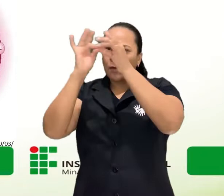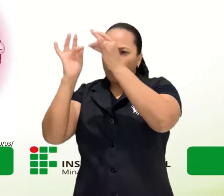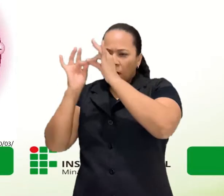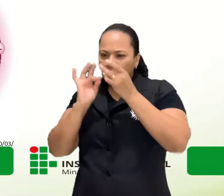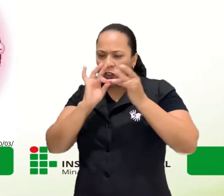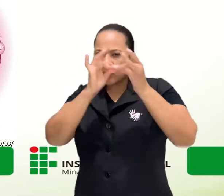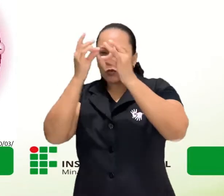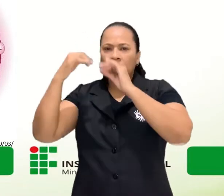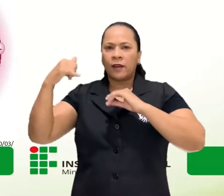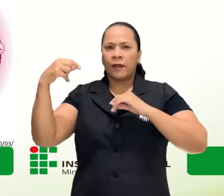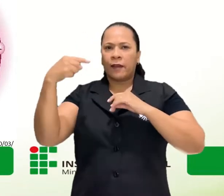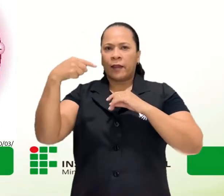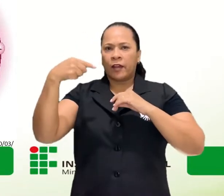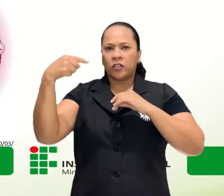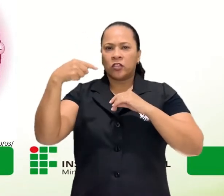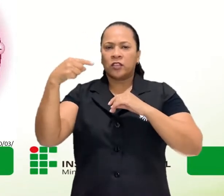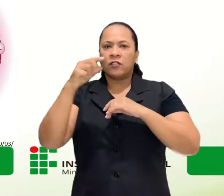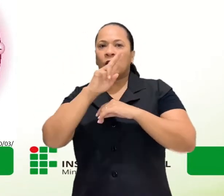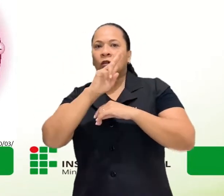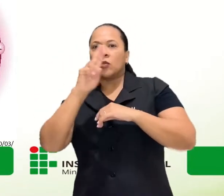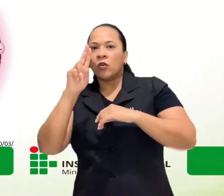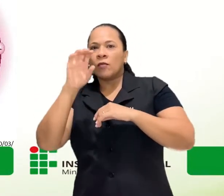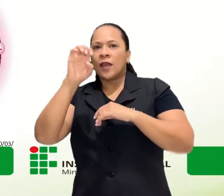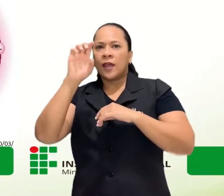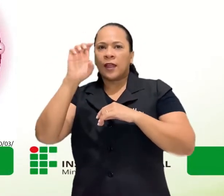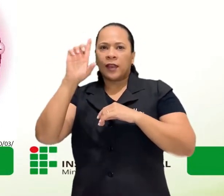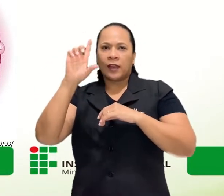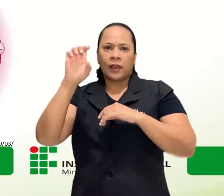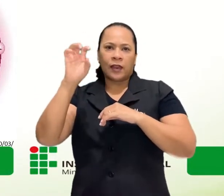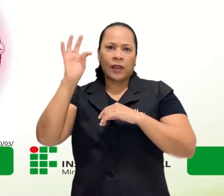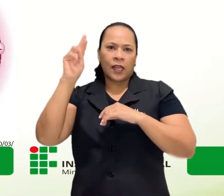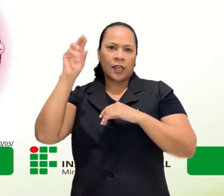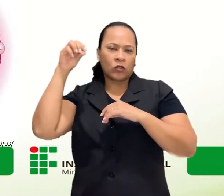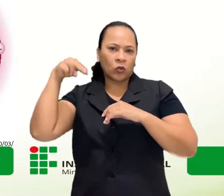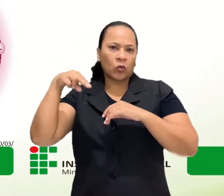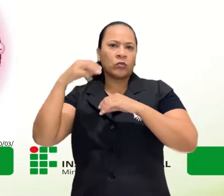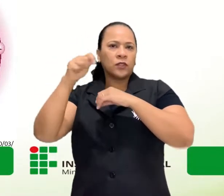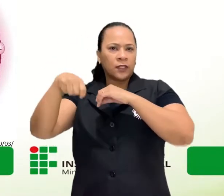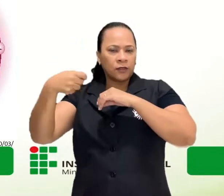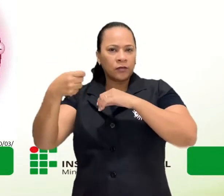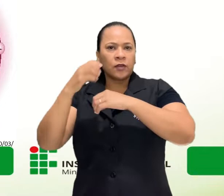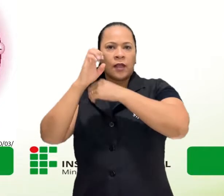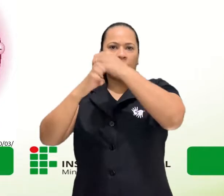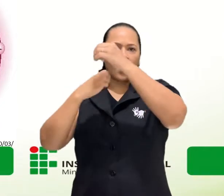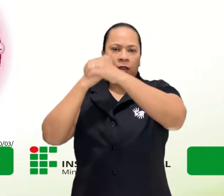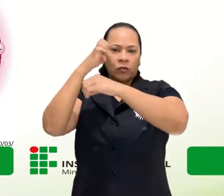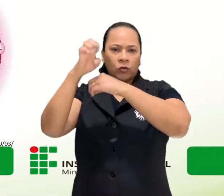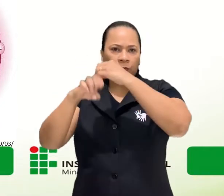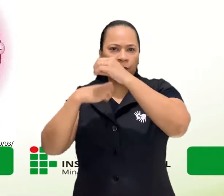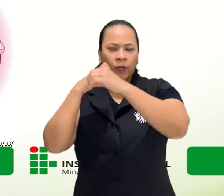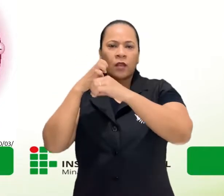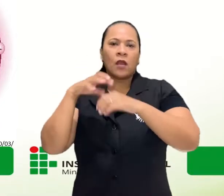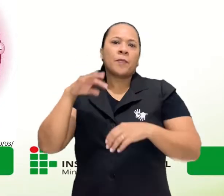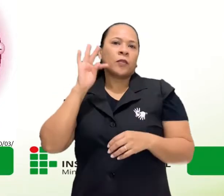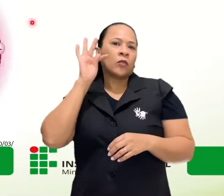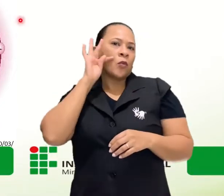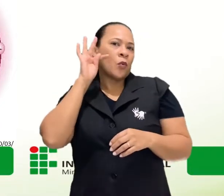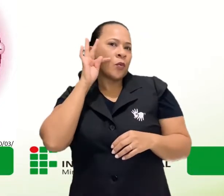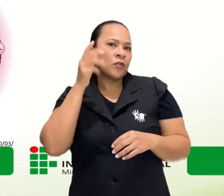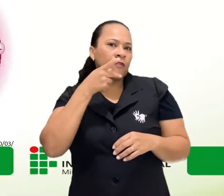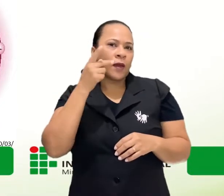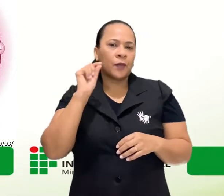negativas que ele chamou de elétrons. De acordo com Thomson, o átomo